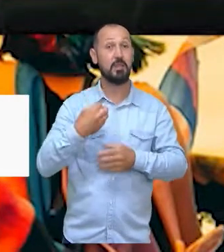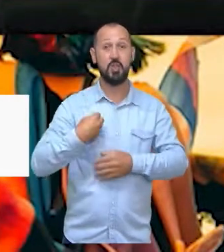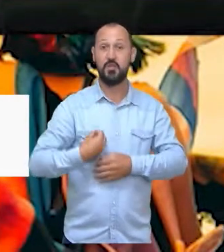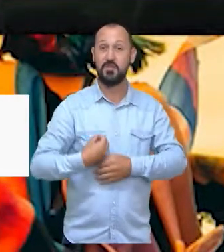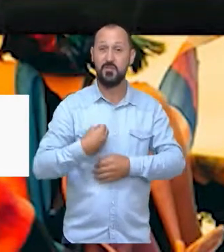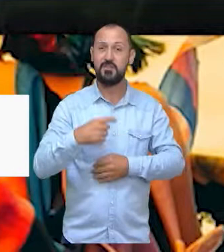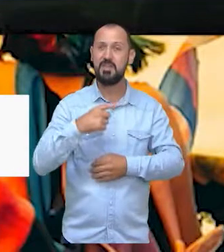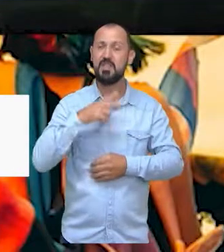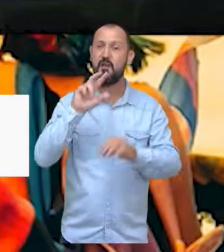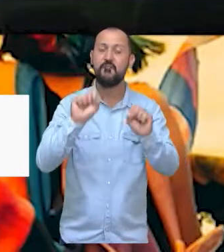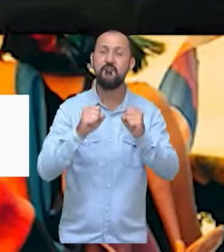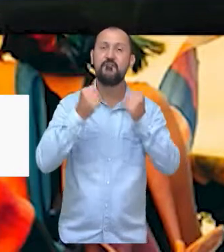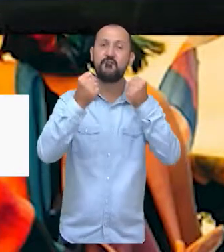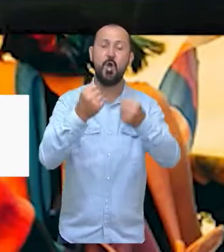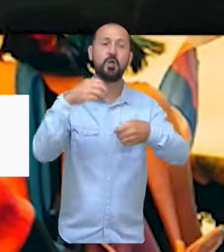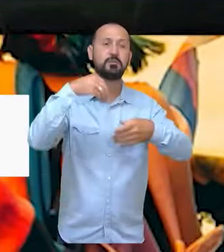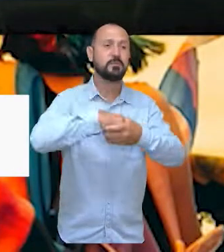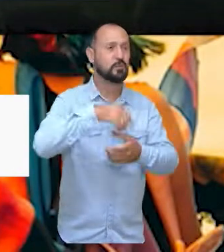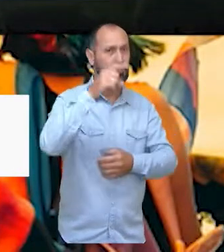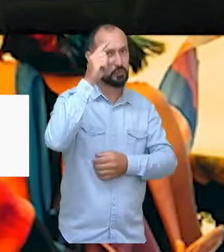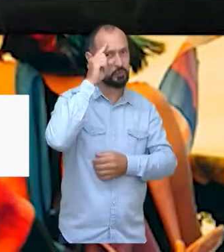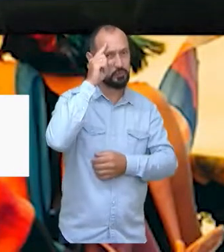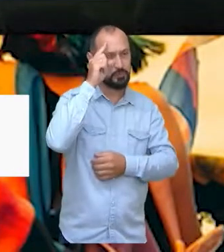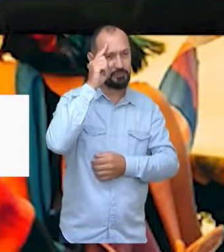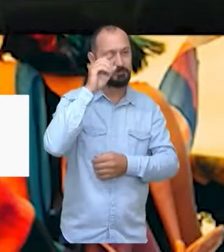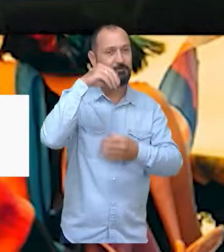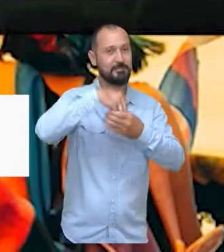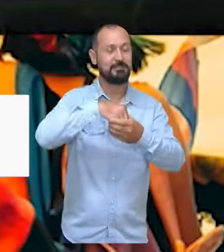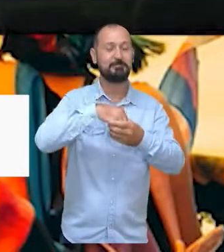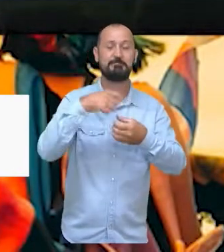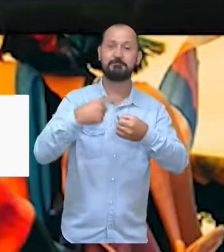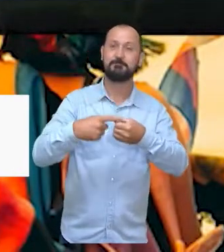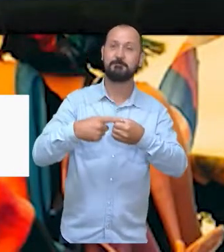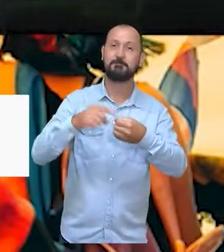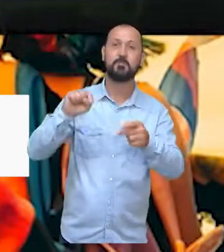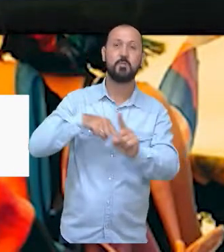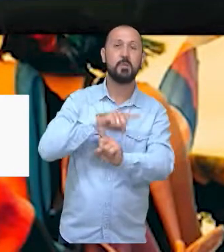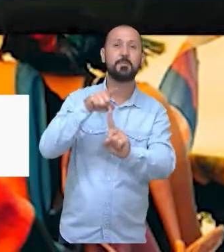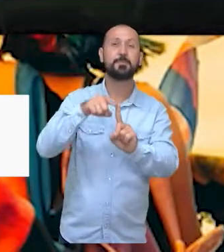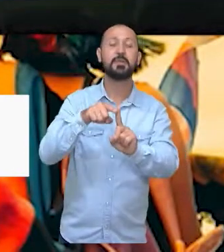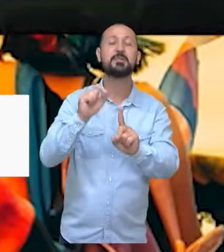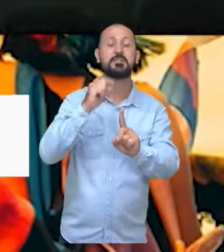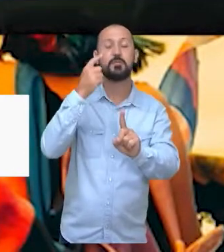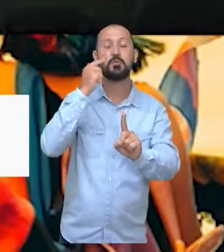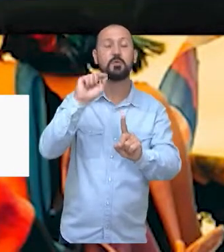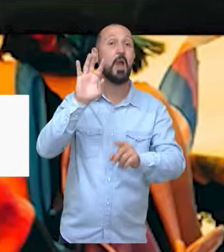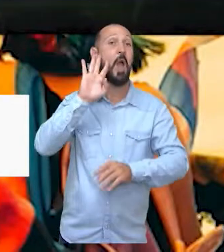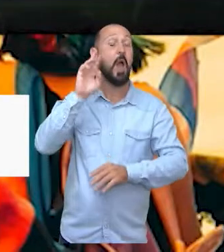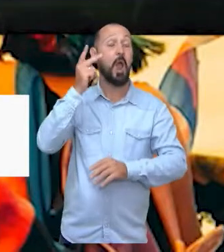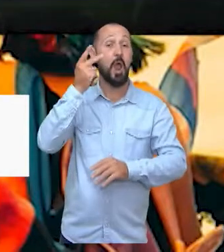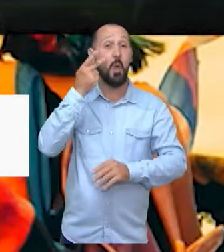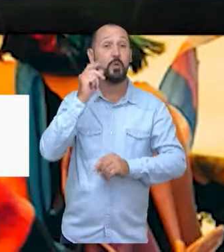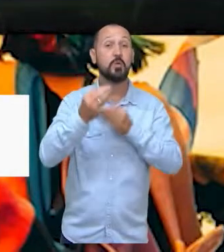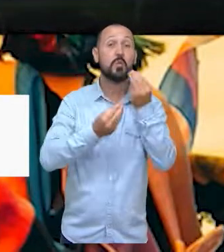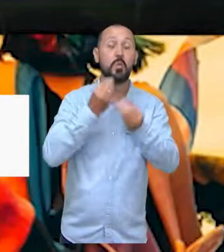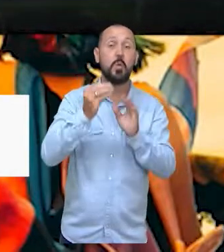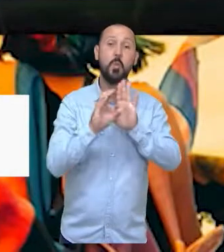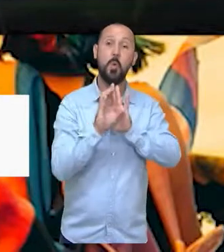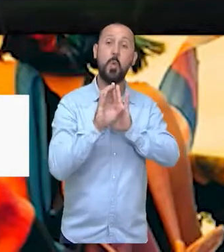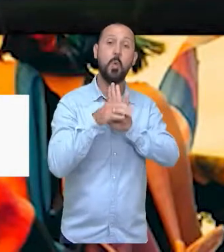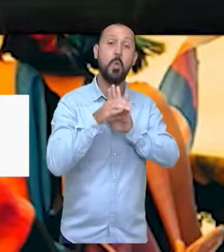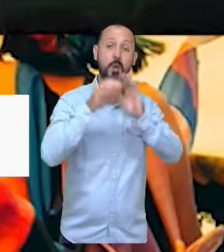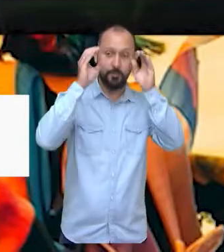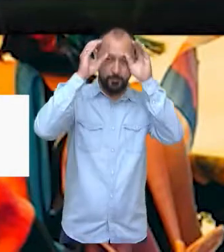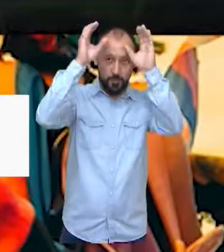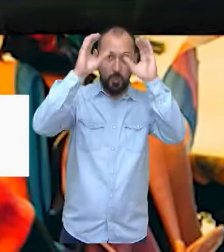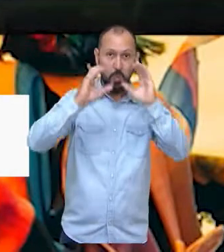é viva e pulsa forte nos cotidianos das cidades. E com o objetivo de reconhecer a amplitude do conceito